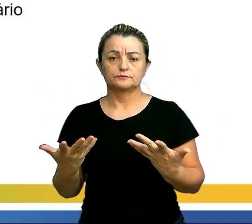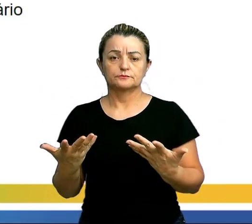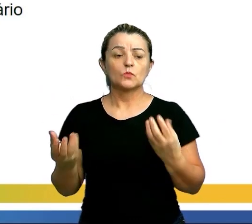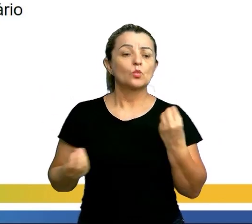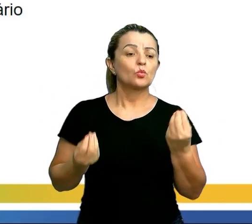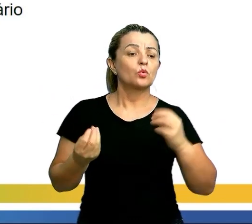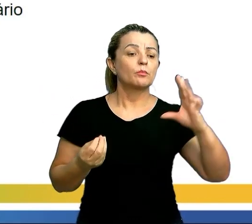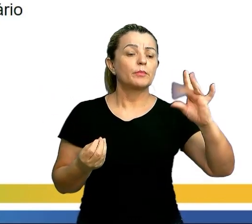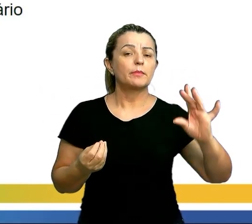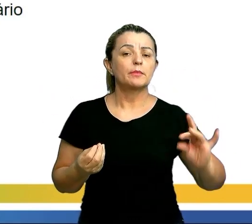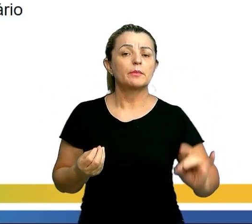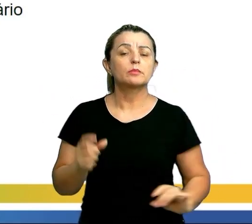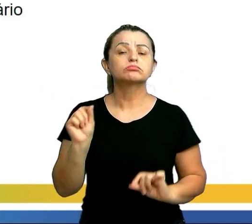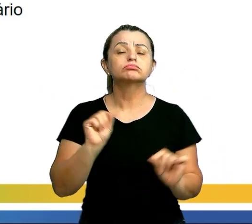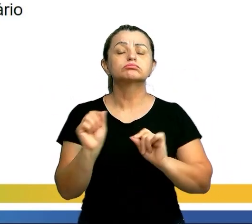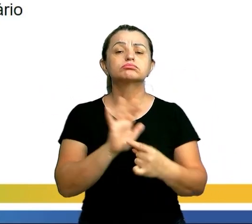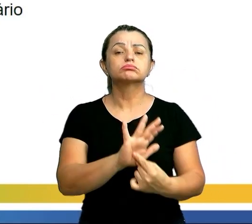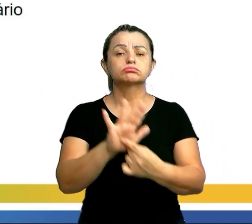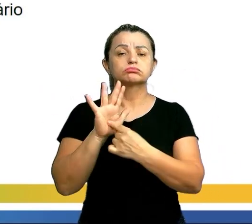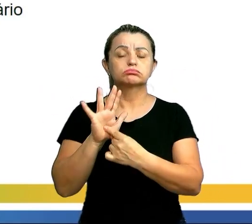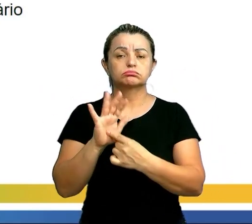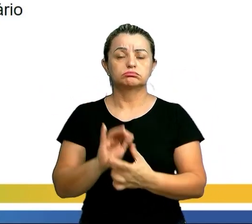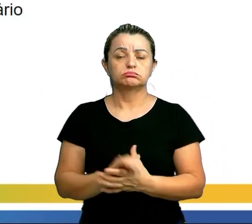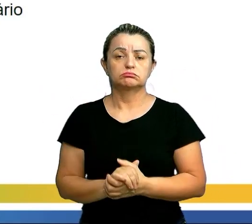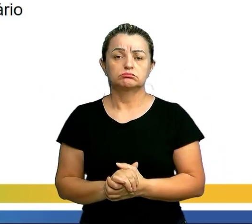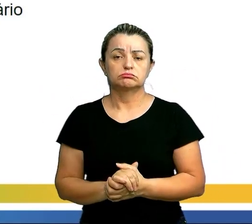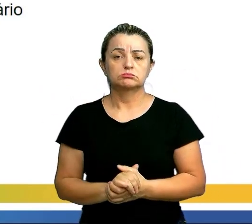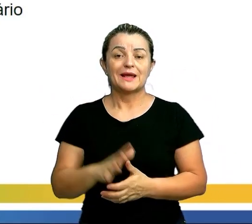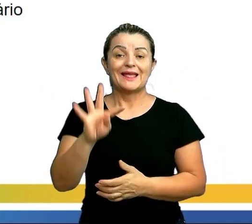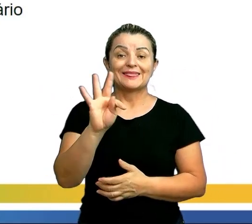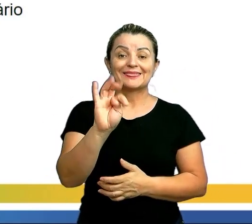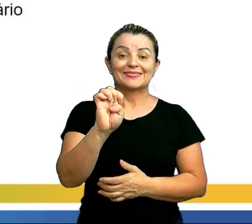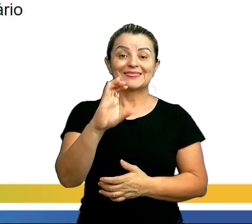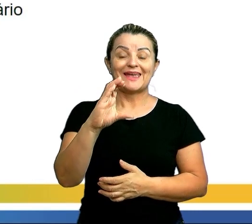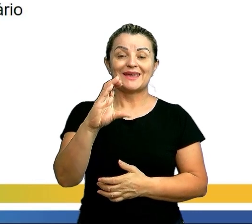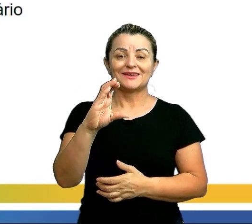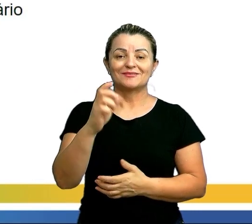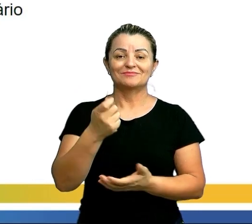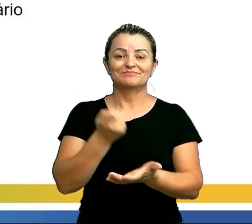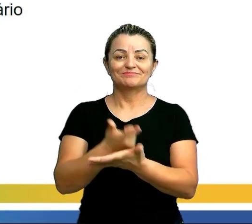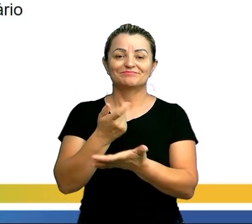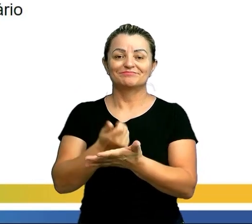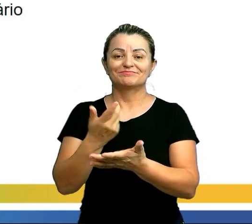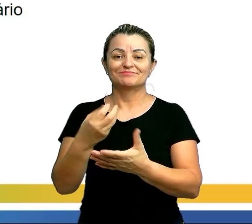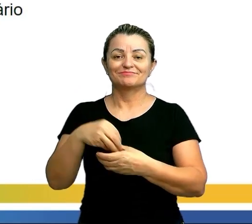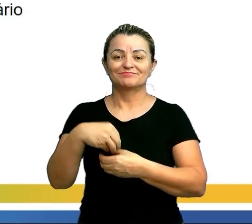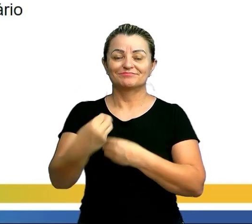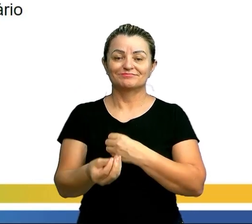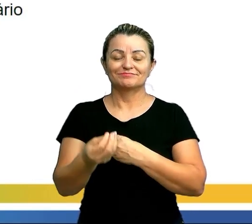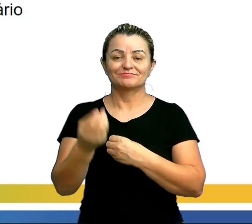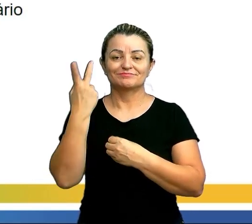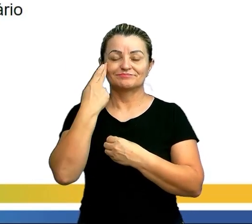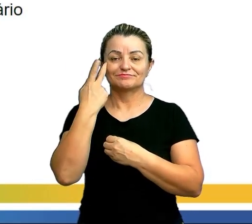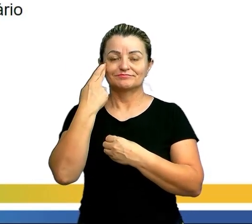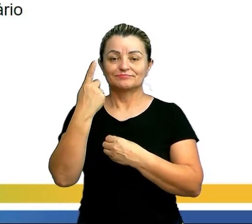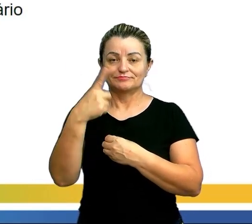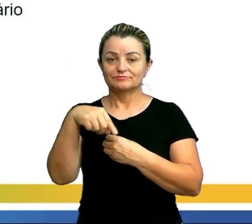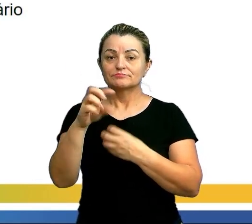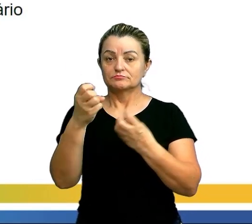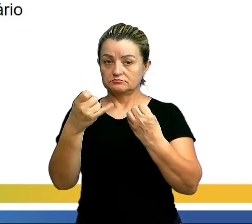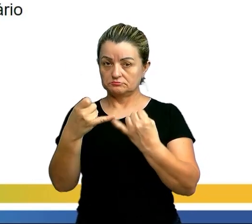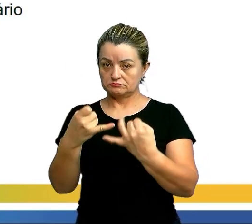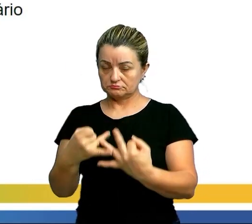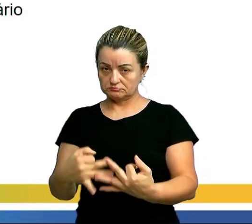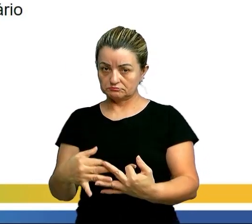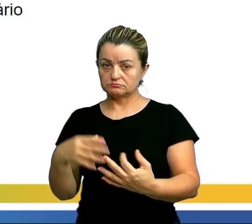traz aí para vocês? Justamente a TEC, né? A tarifa externa comum. A tarifa externa comum, eu expliquei que